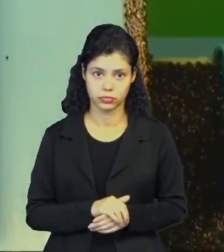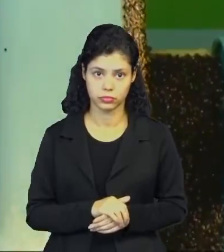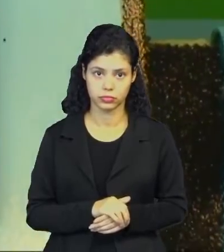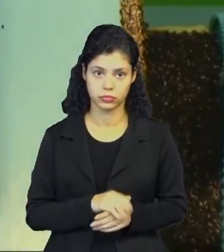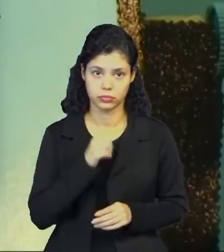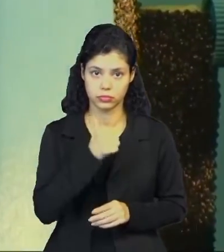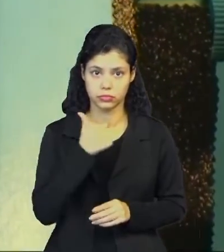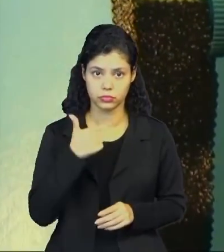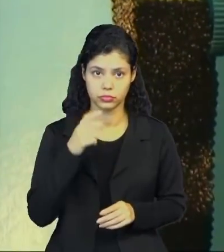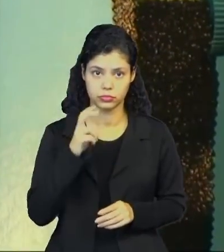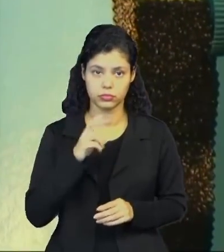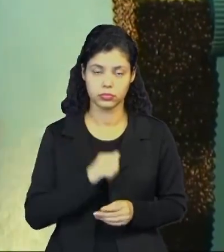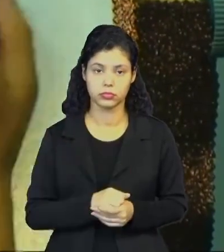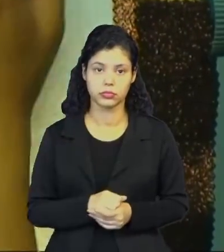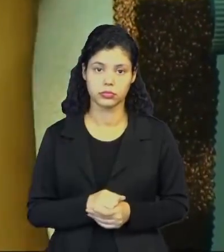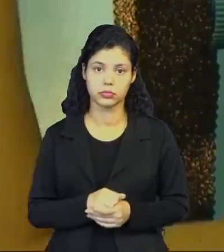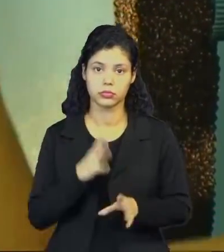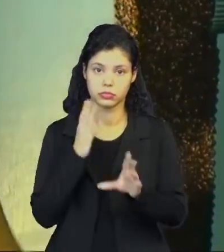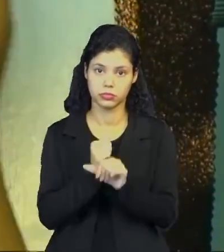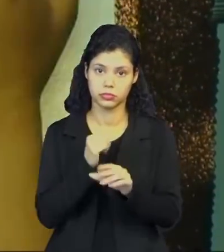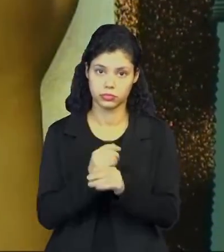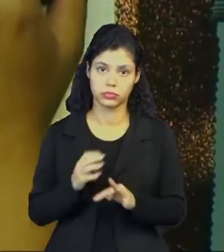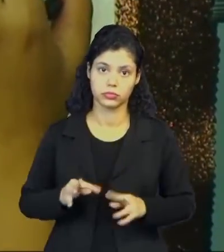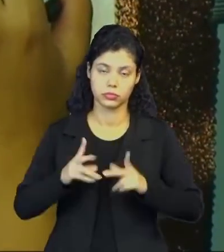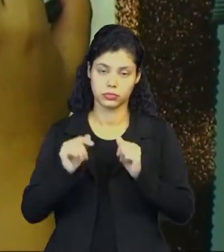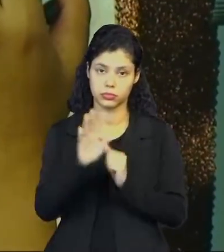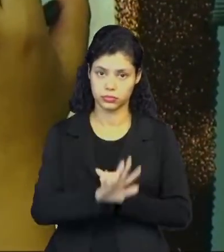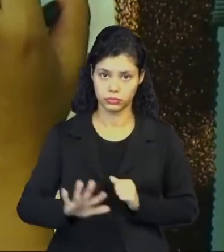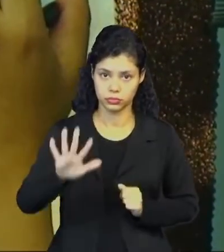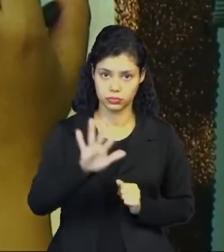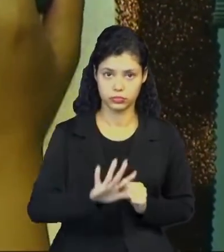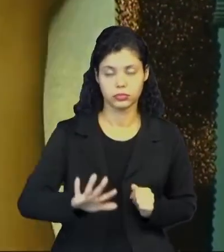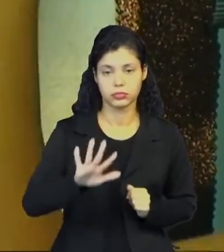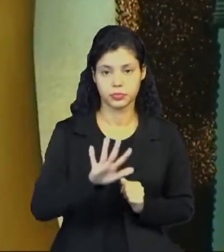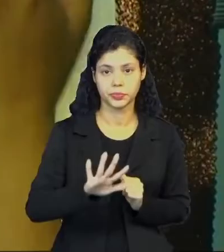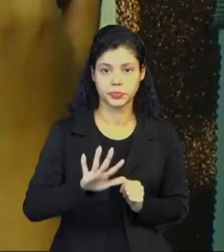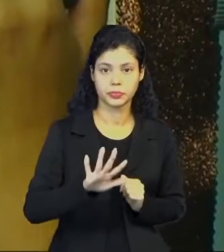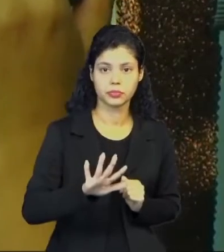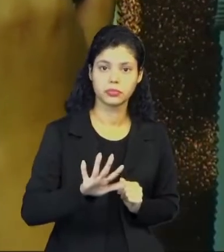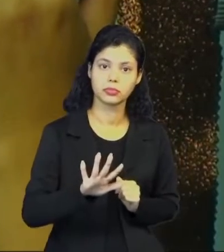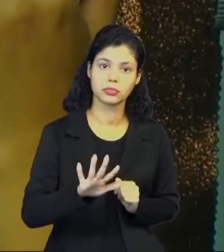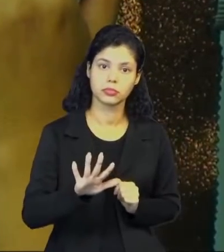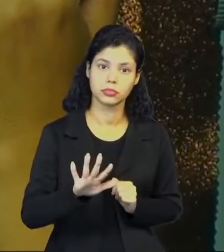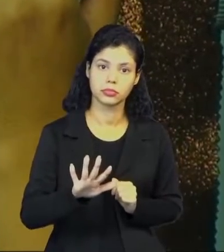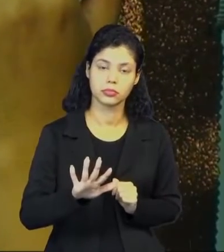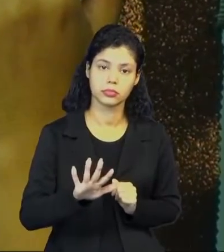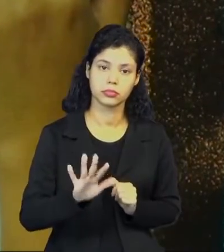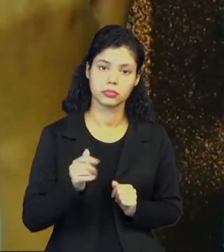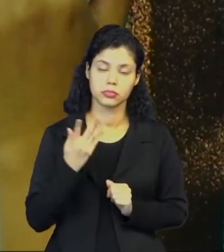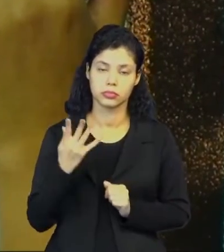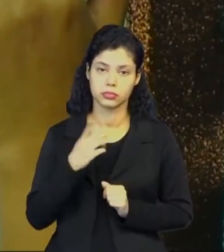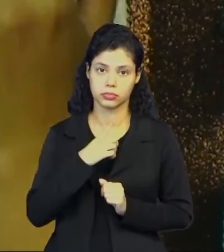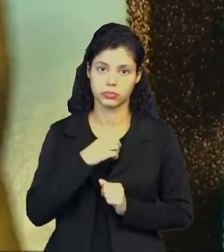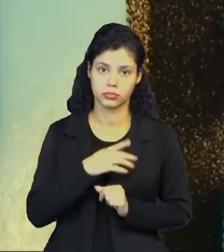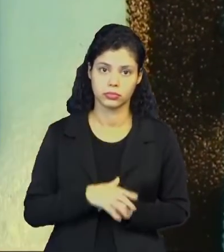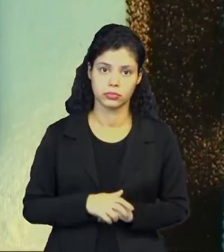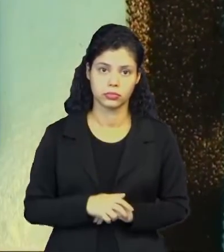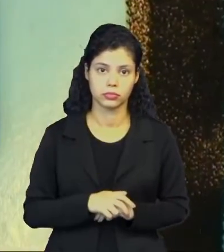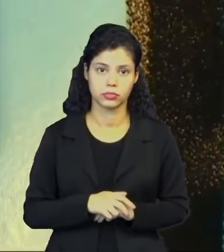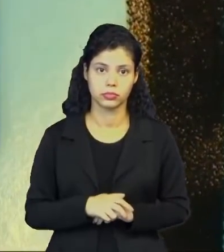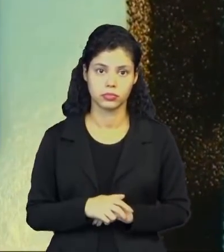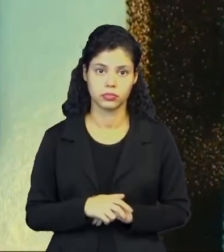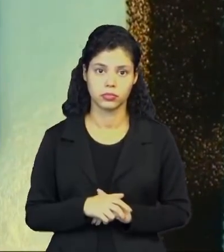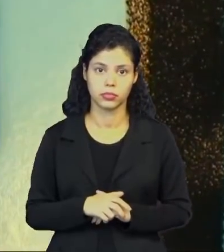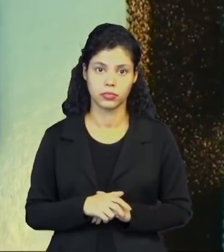eu já tenho 125, eu somei tudo que foi, né, toda a quantidade de crianças aqui.